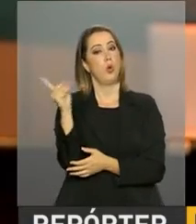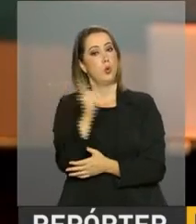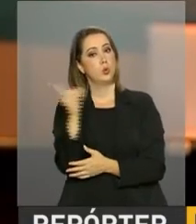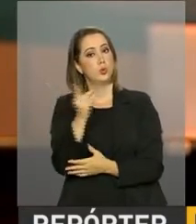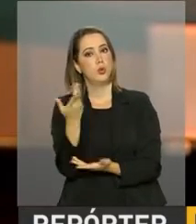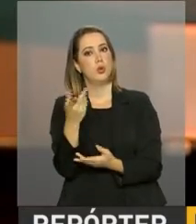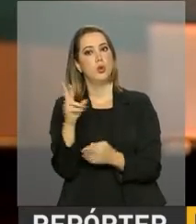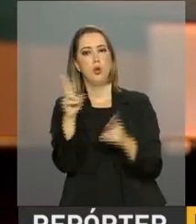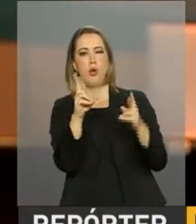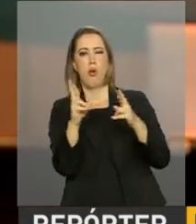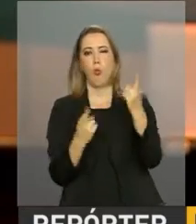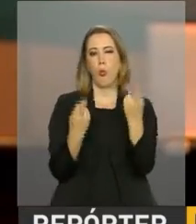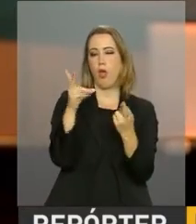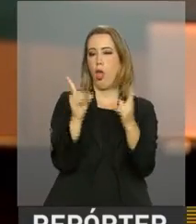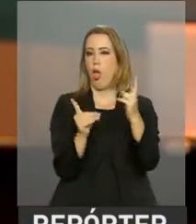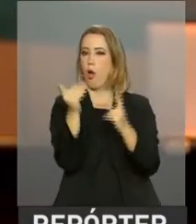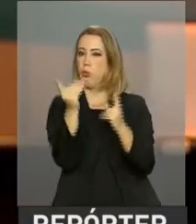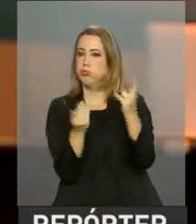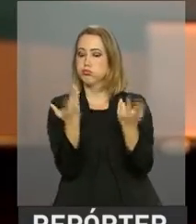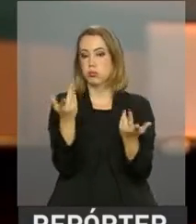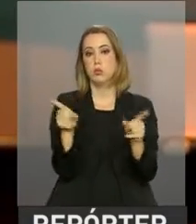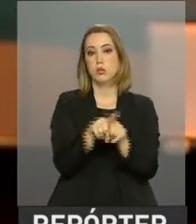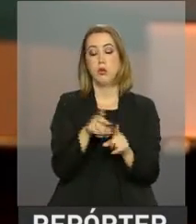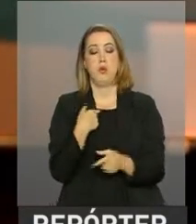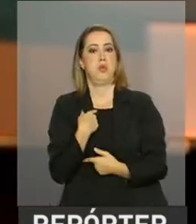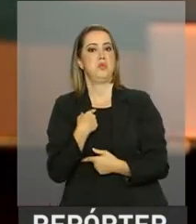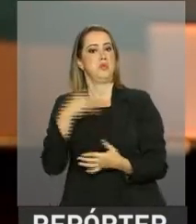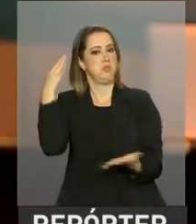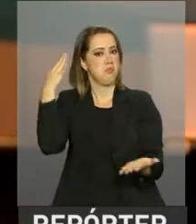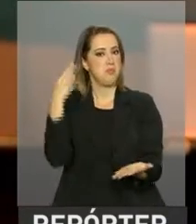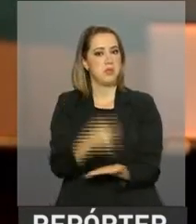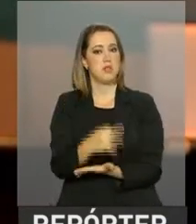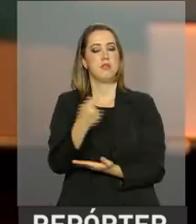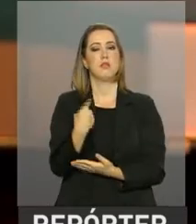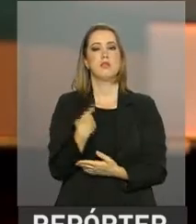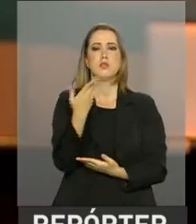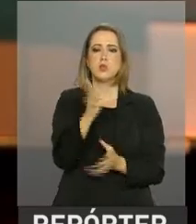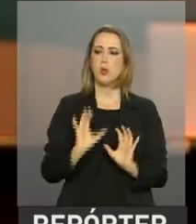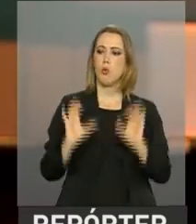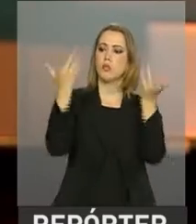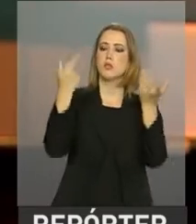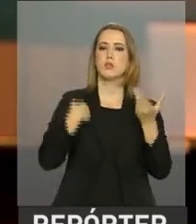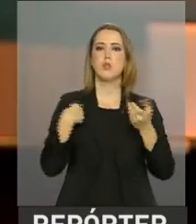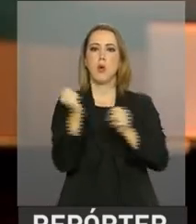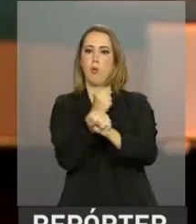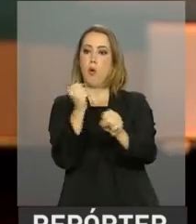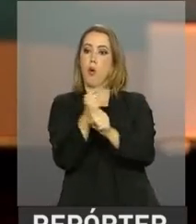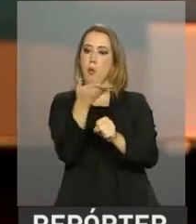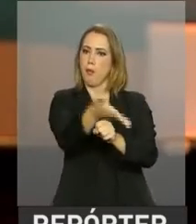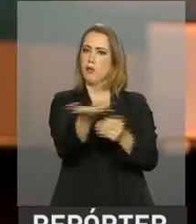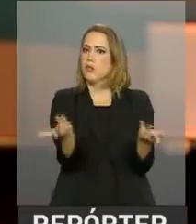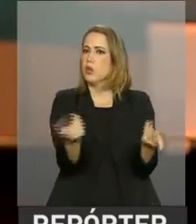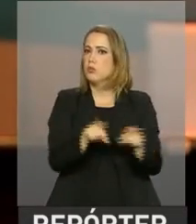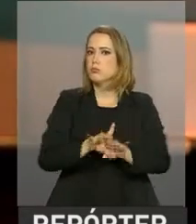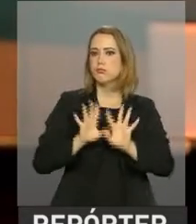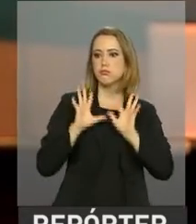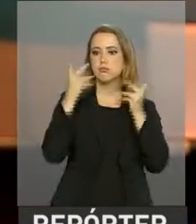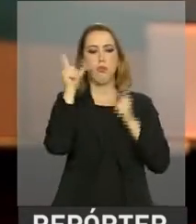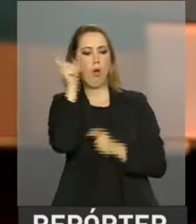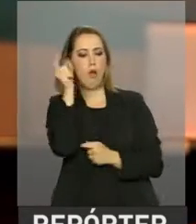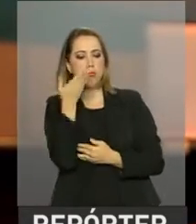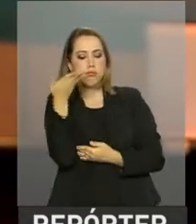desvalorização do real frente ao dólar, eu não tenho dúvida nenhuma que um evento como esse, um empreendimento desse tamanho, anima